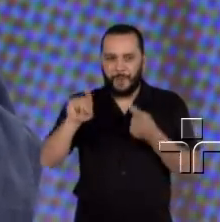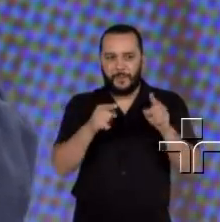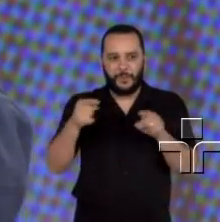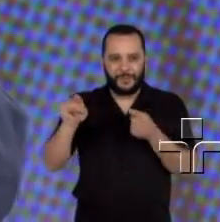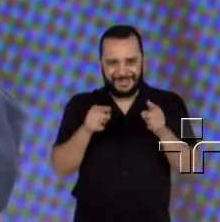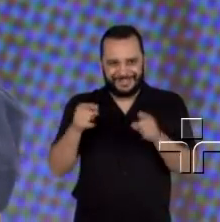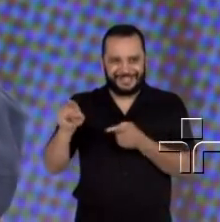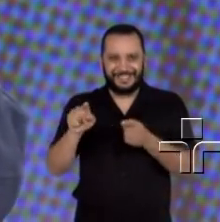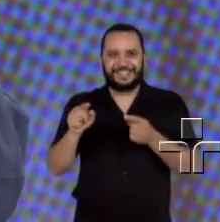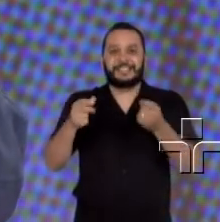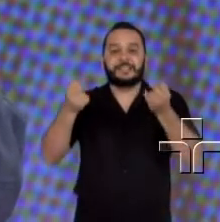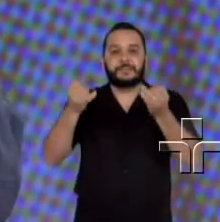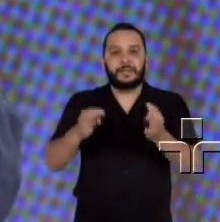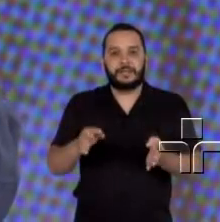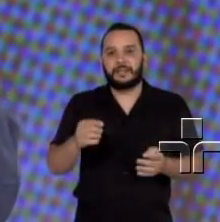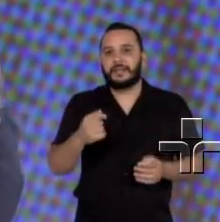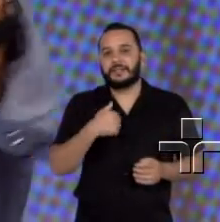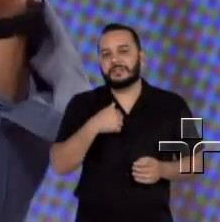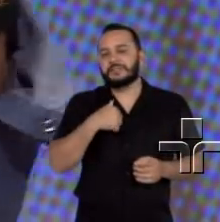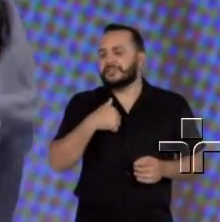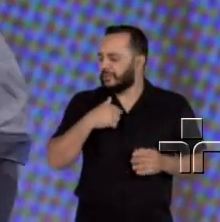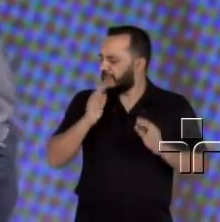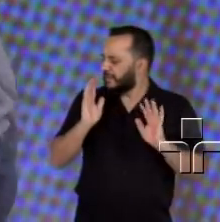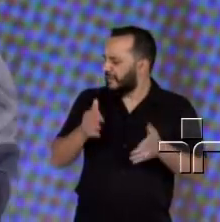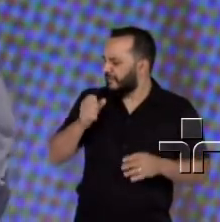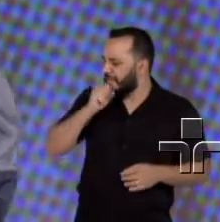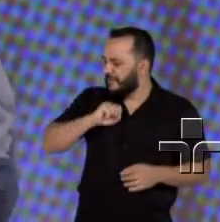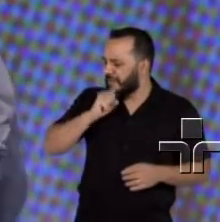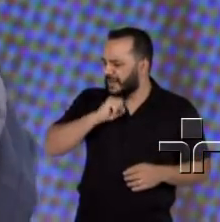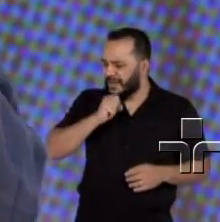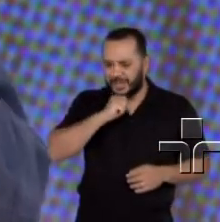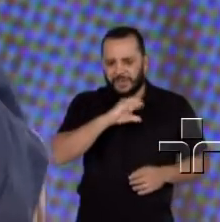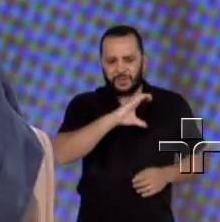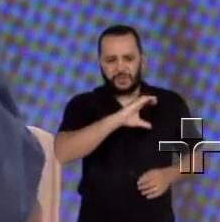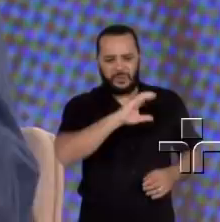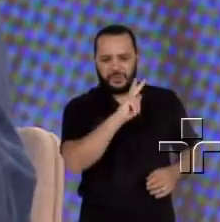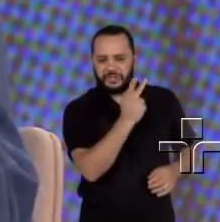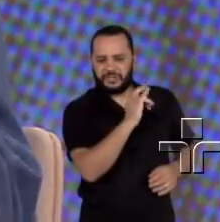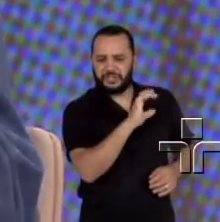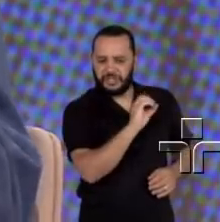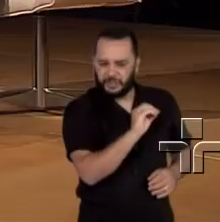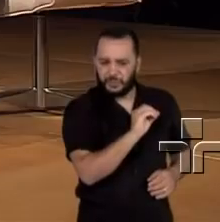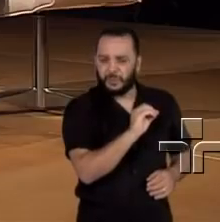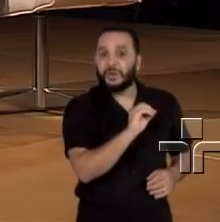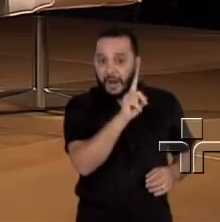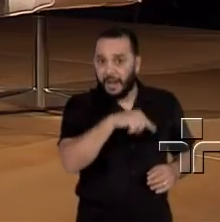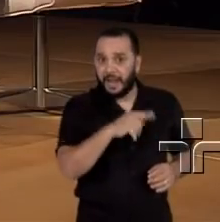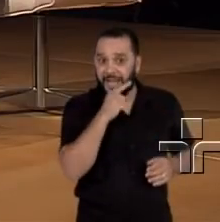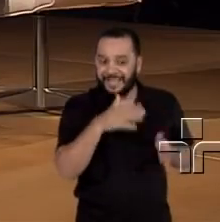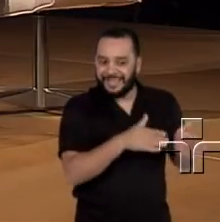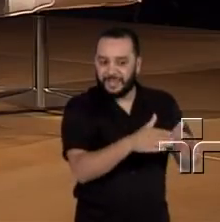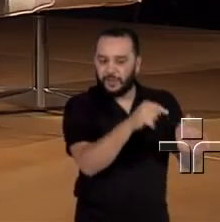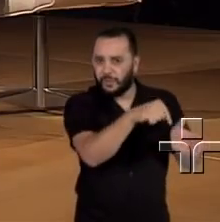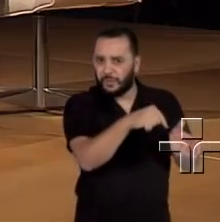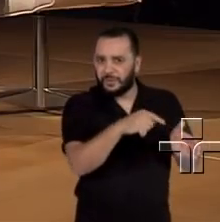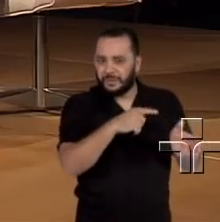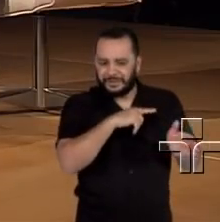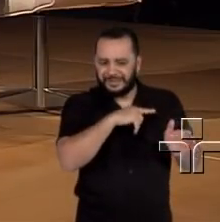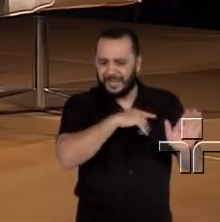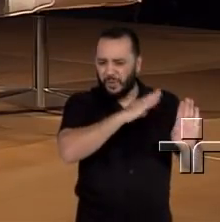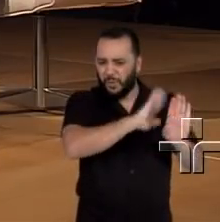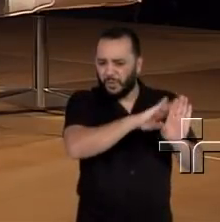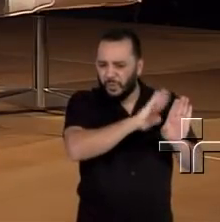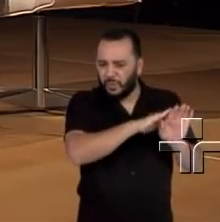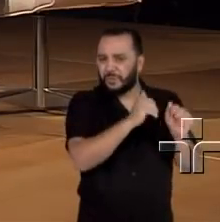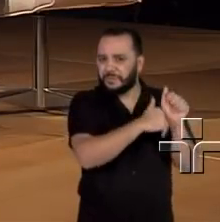que fala Velho Chico vem de Minas, o Rio, né? Onde o oculto do mistério